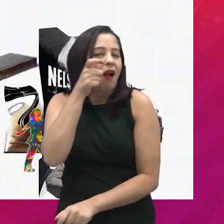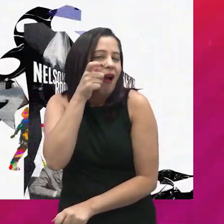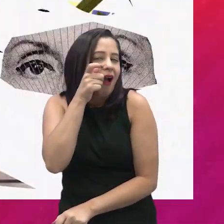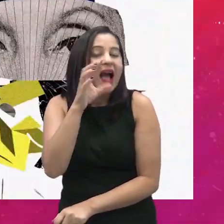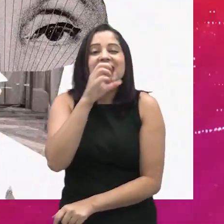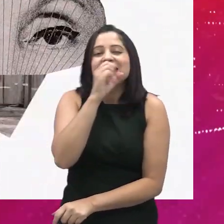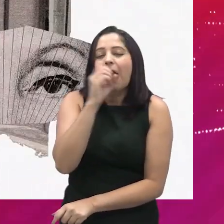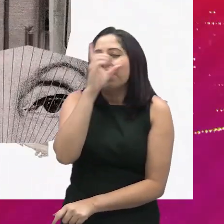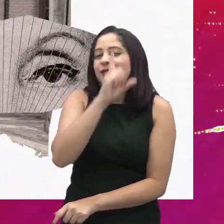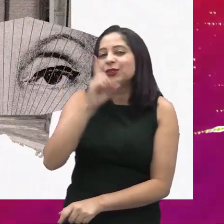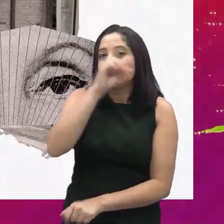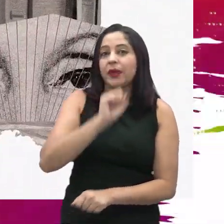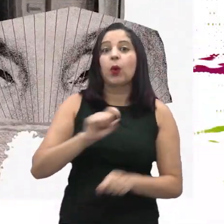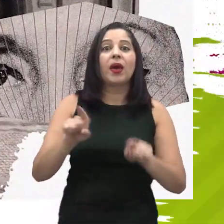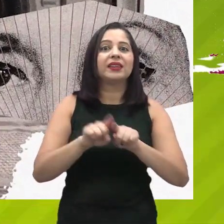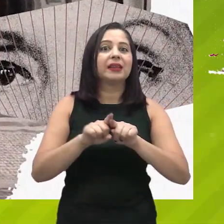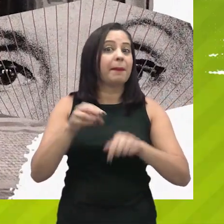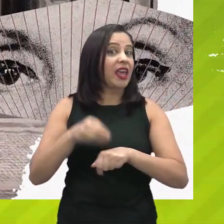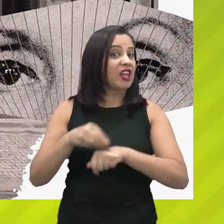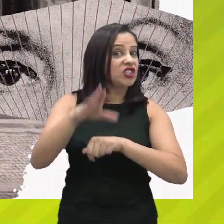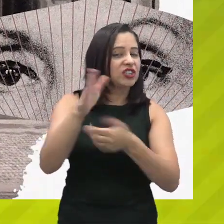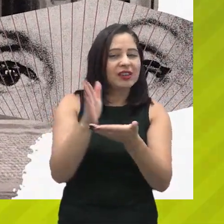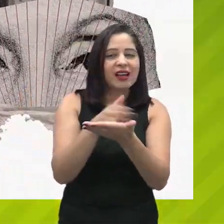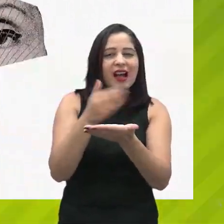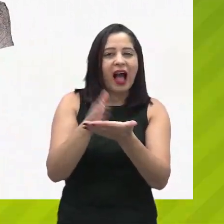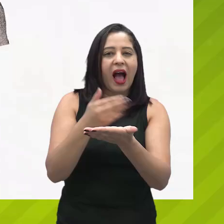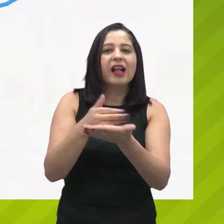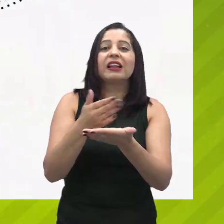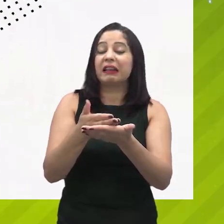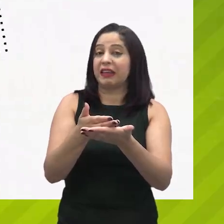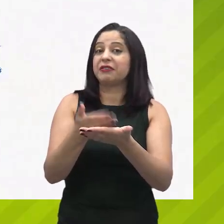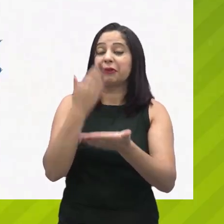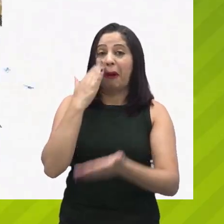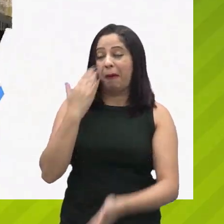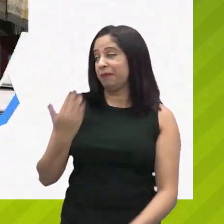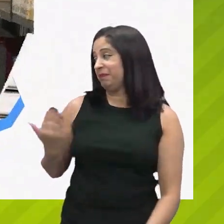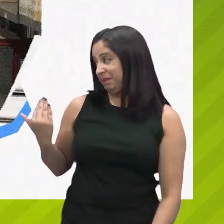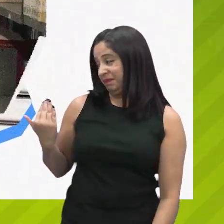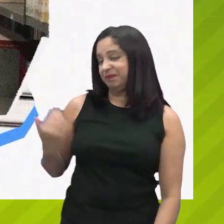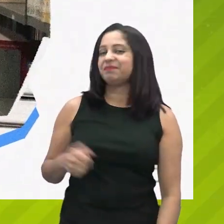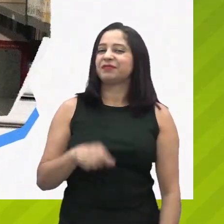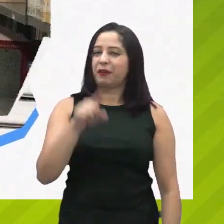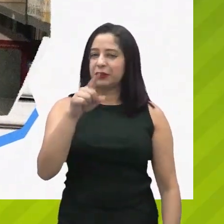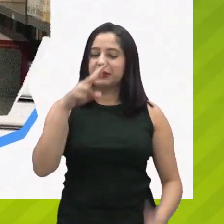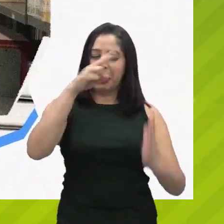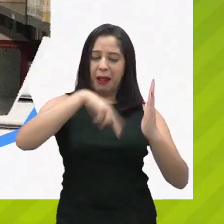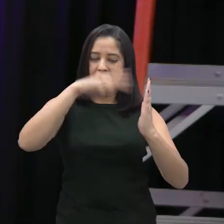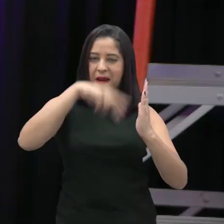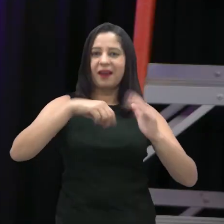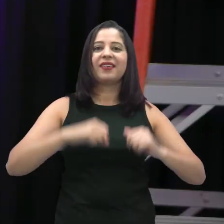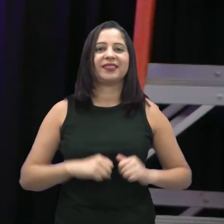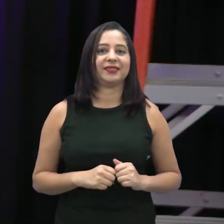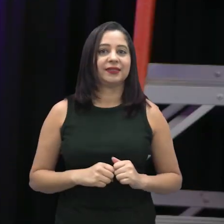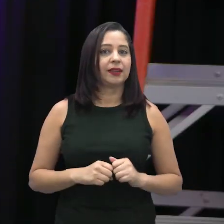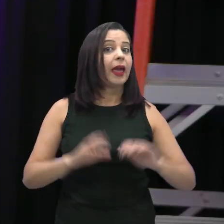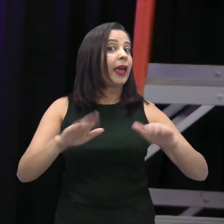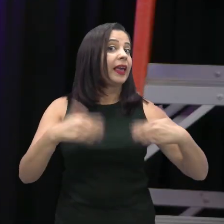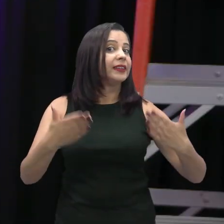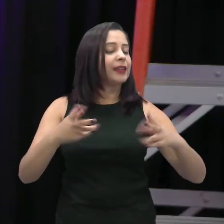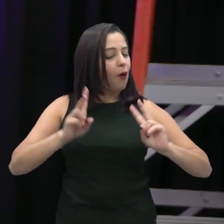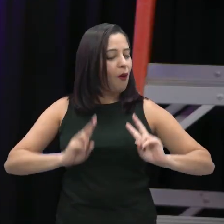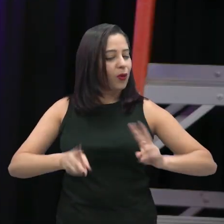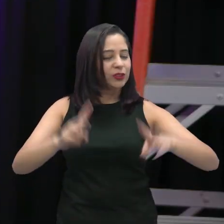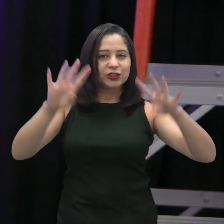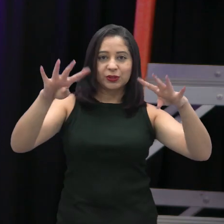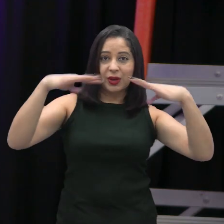E tem na biblioteca, com dicas de livros que merecem estar aí na sua lista de leitura. Então, fica com a gente,